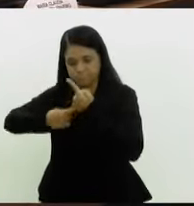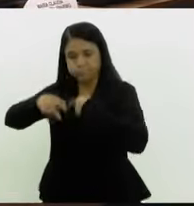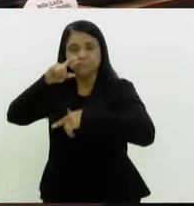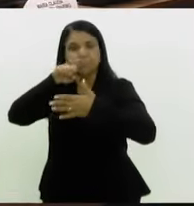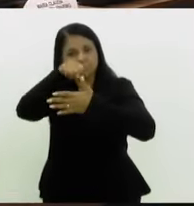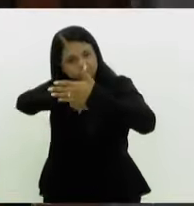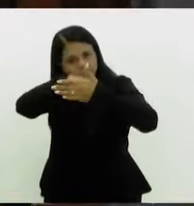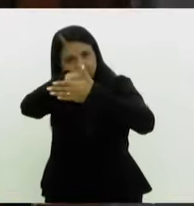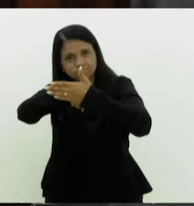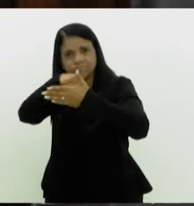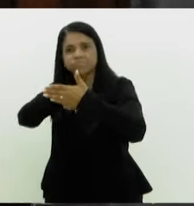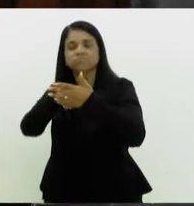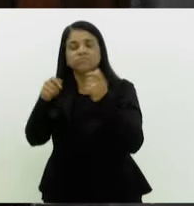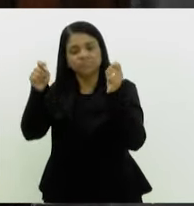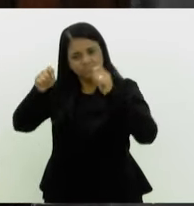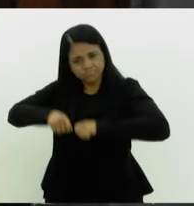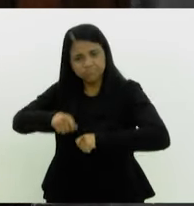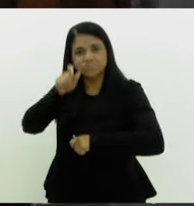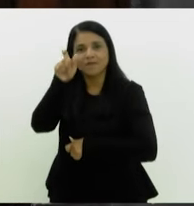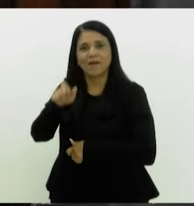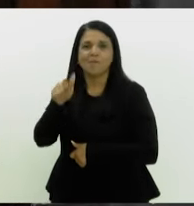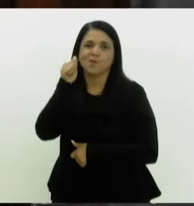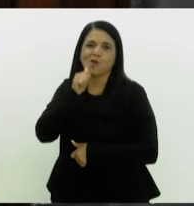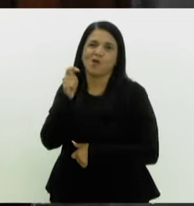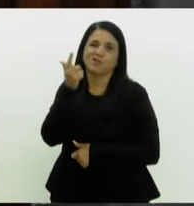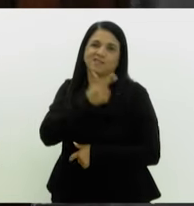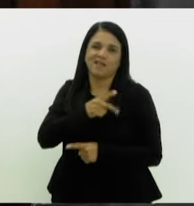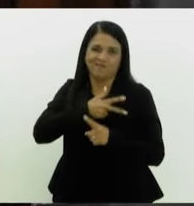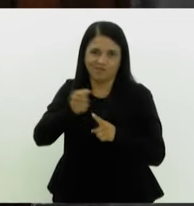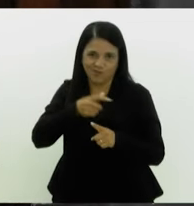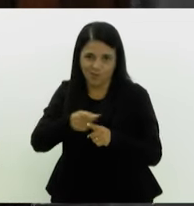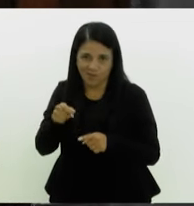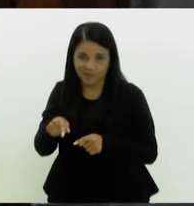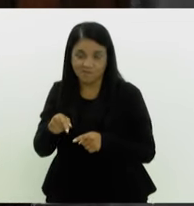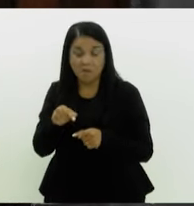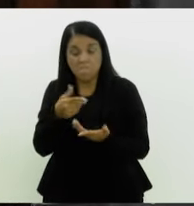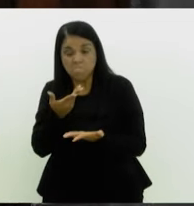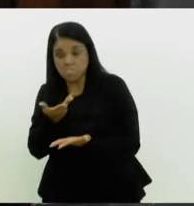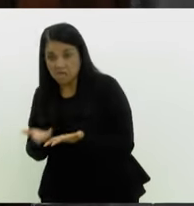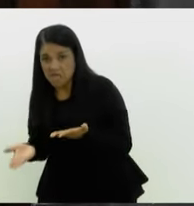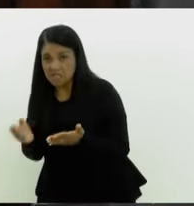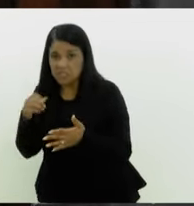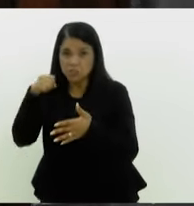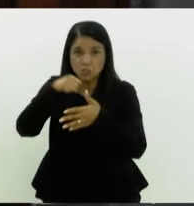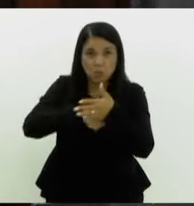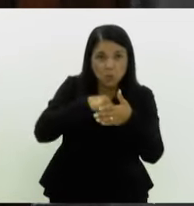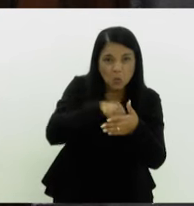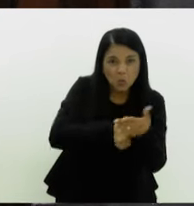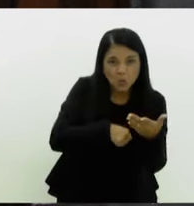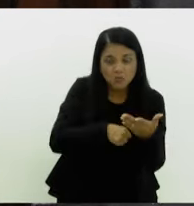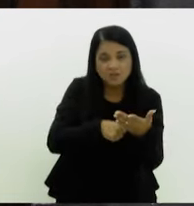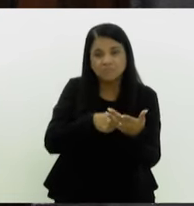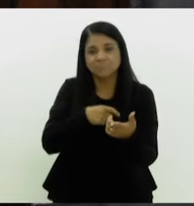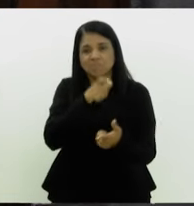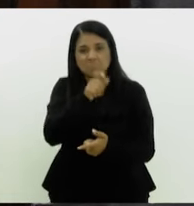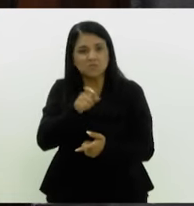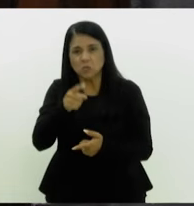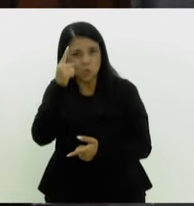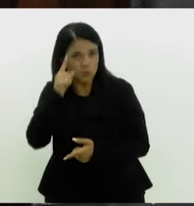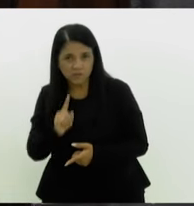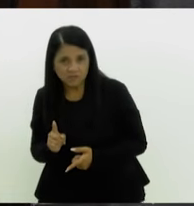a mulher tem essa capacidade e lutas e perdas que muitas pessoas podem não